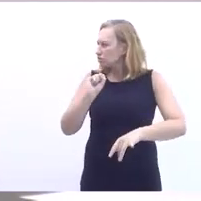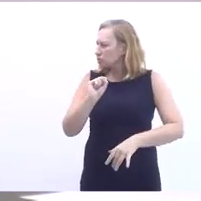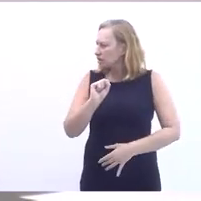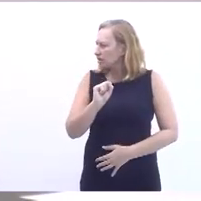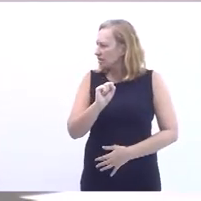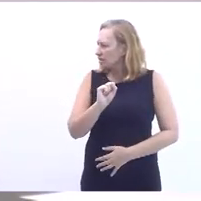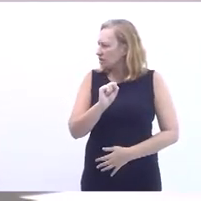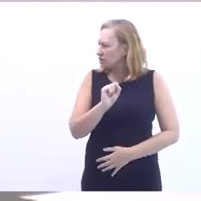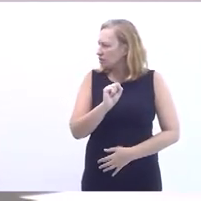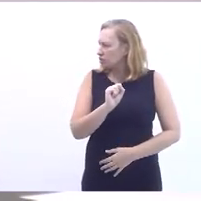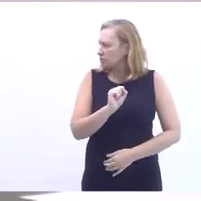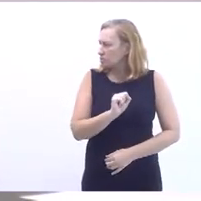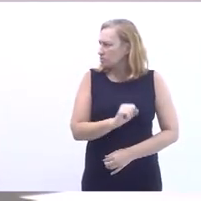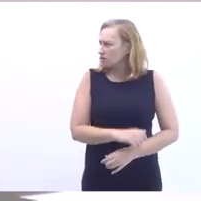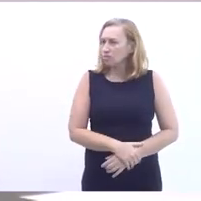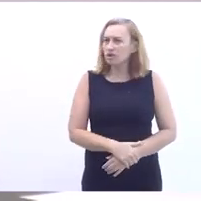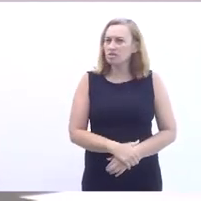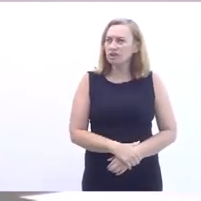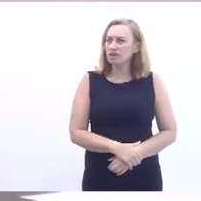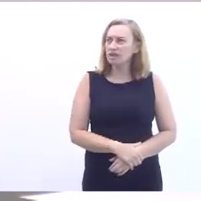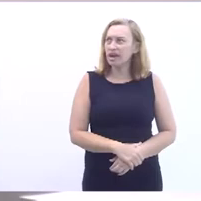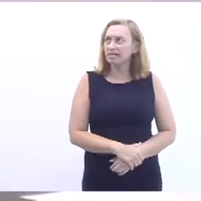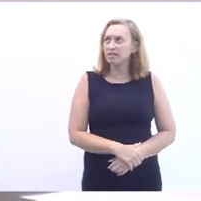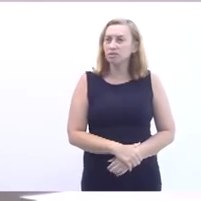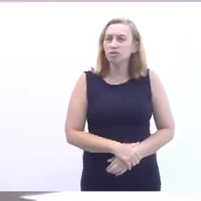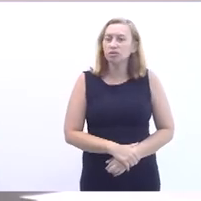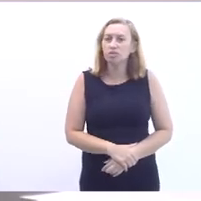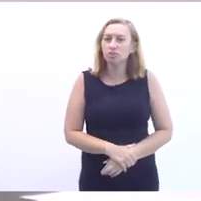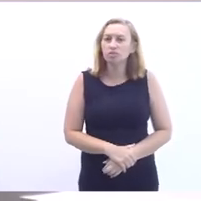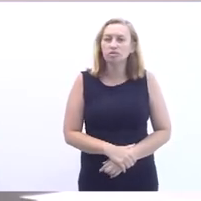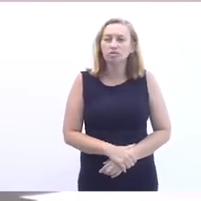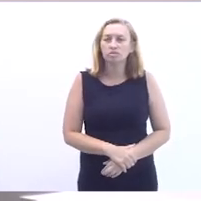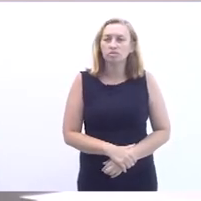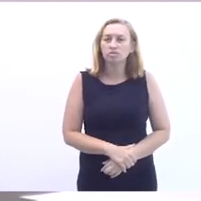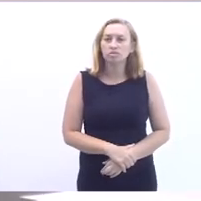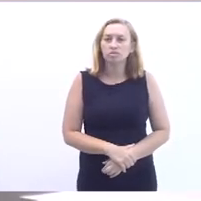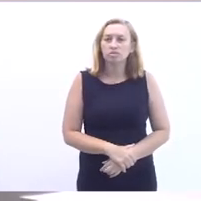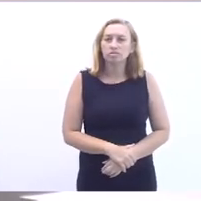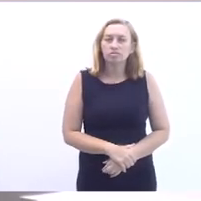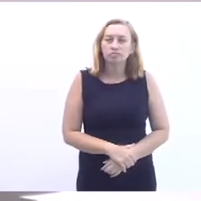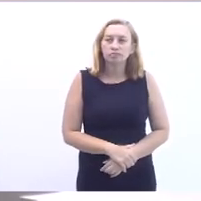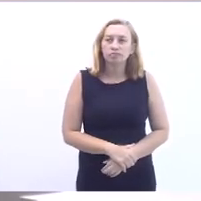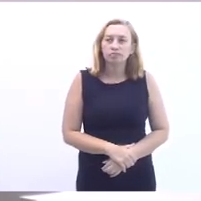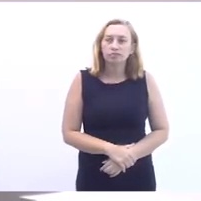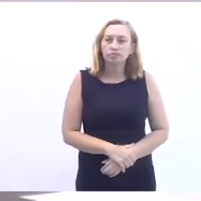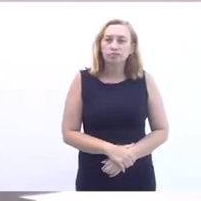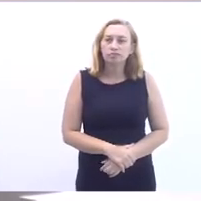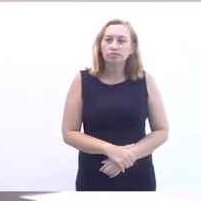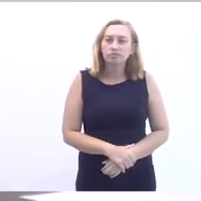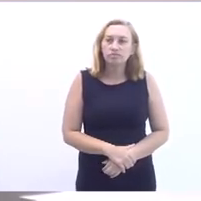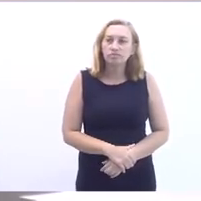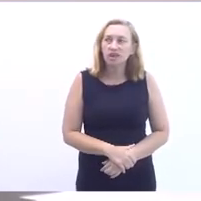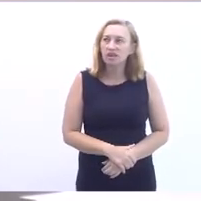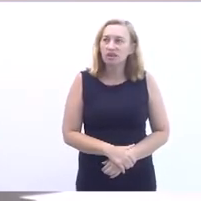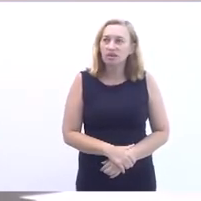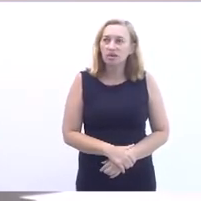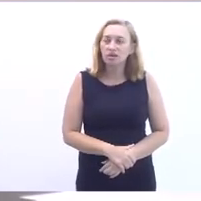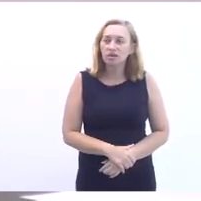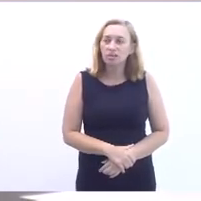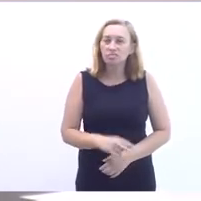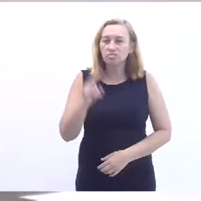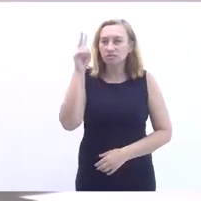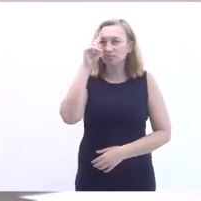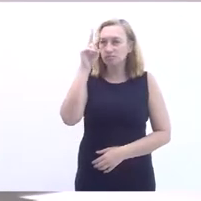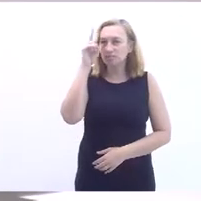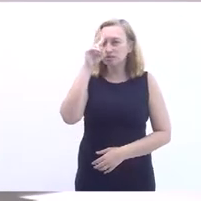Passos falando da Márcia eu me lembrei de uma coisa e eu me lembrei de uma coisa Andreia